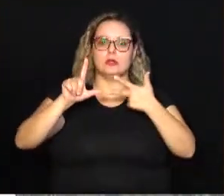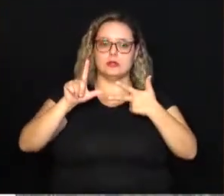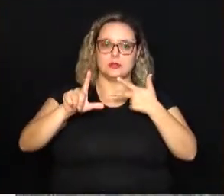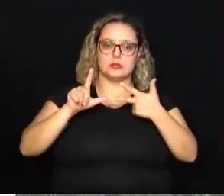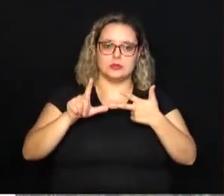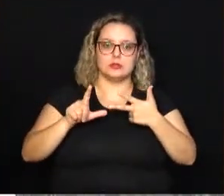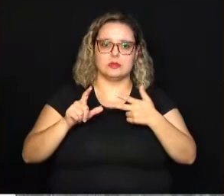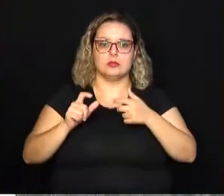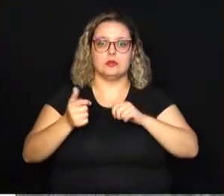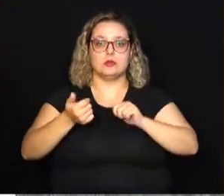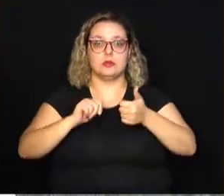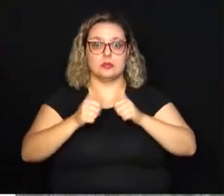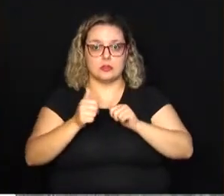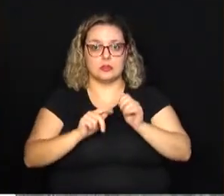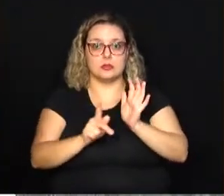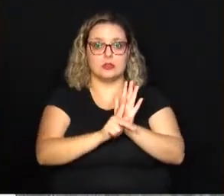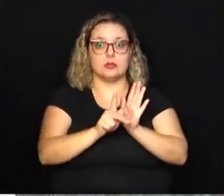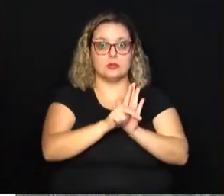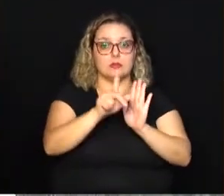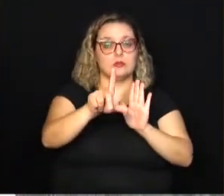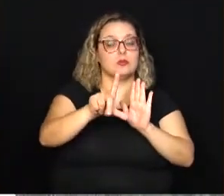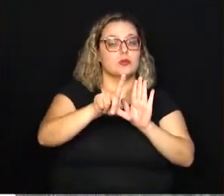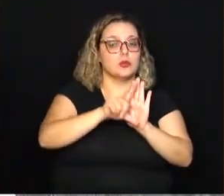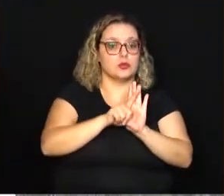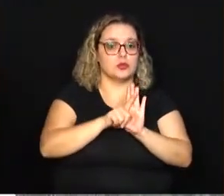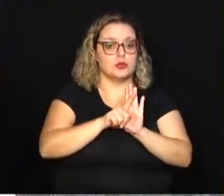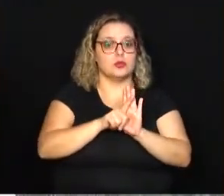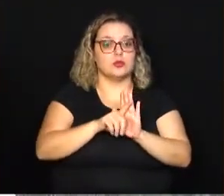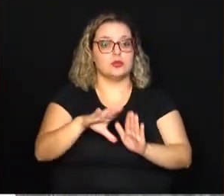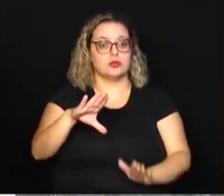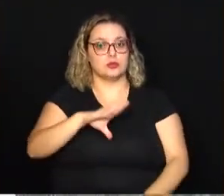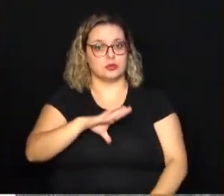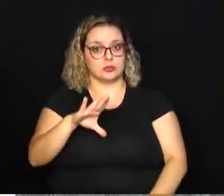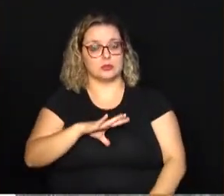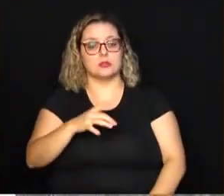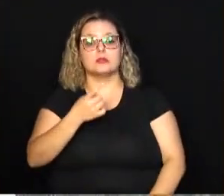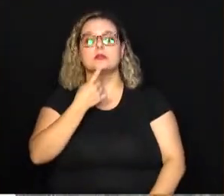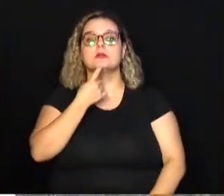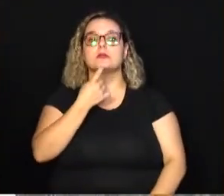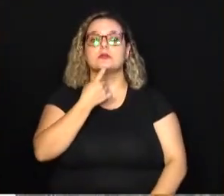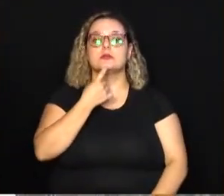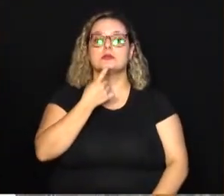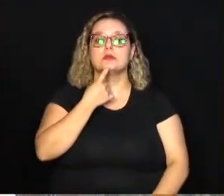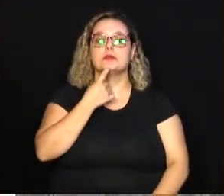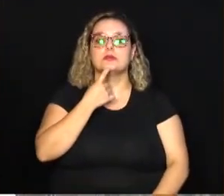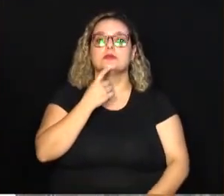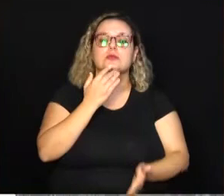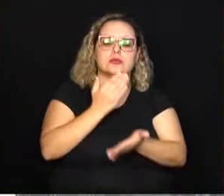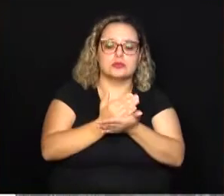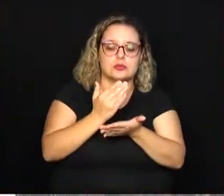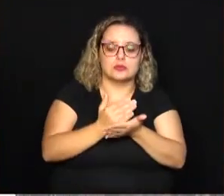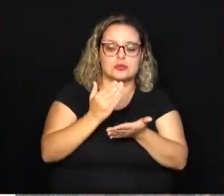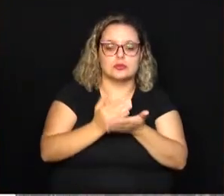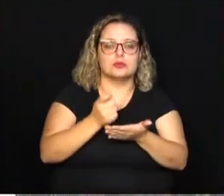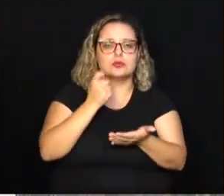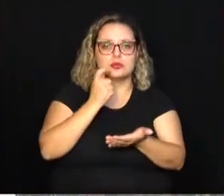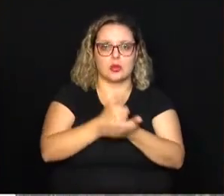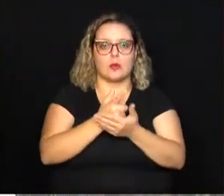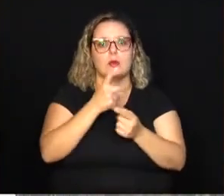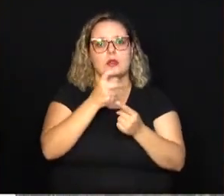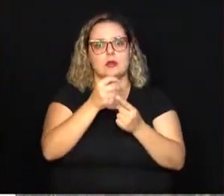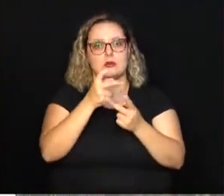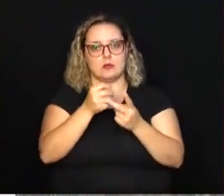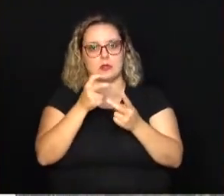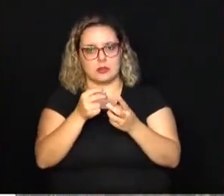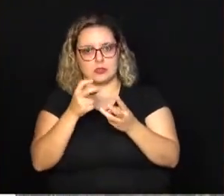irão analisar o projeto de lei que coloca a cidade de Campinas no consórcio de vacinas, tá certo?